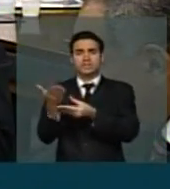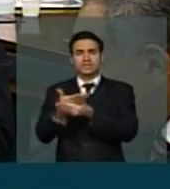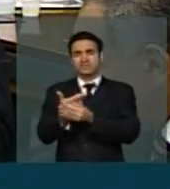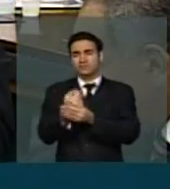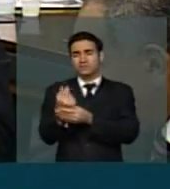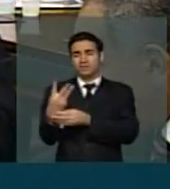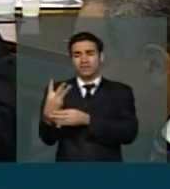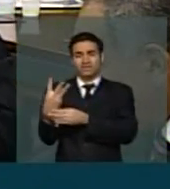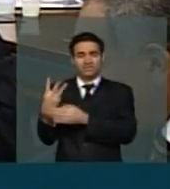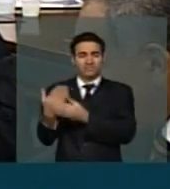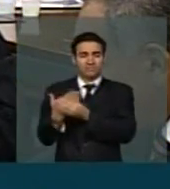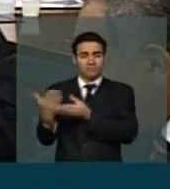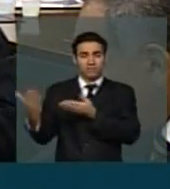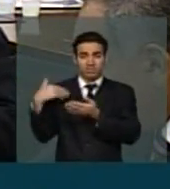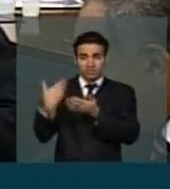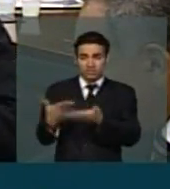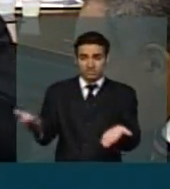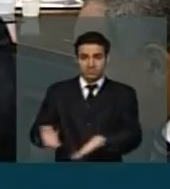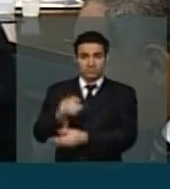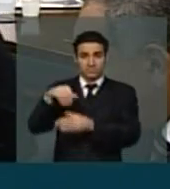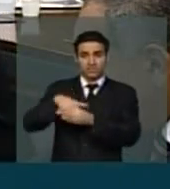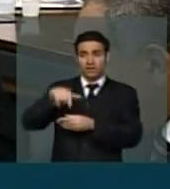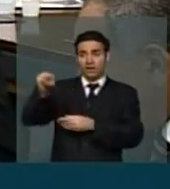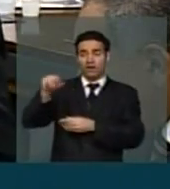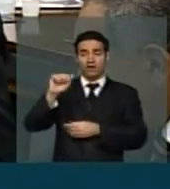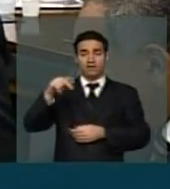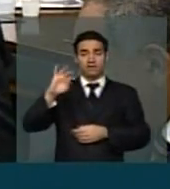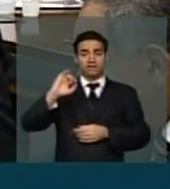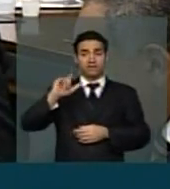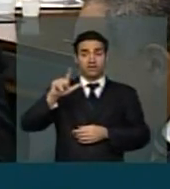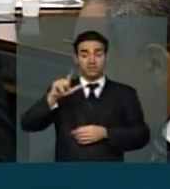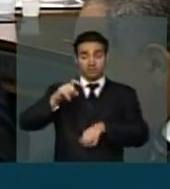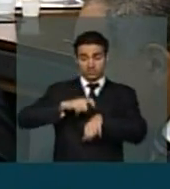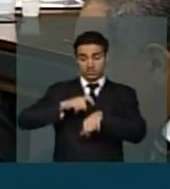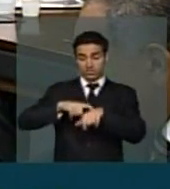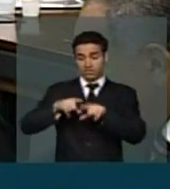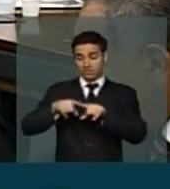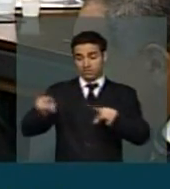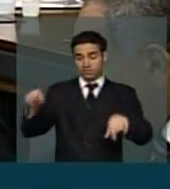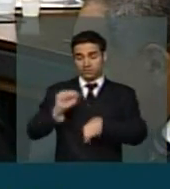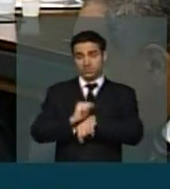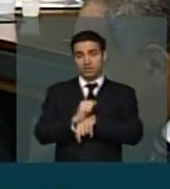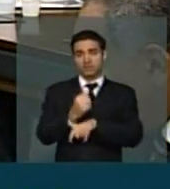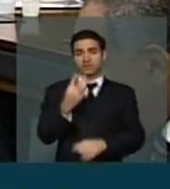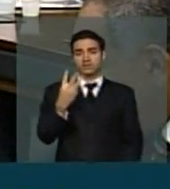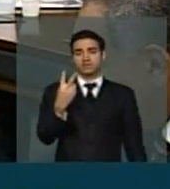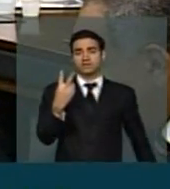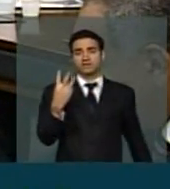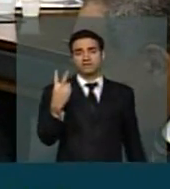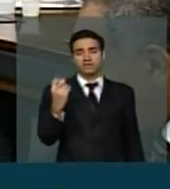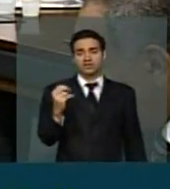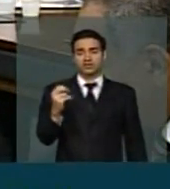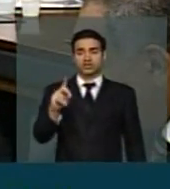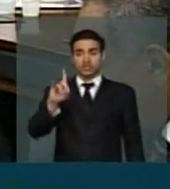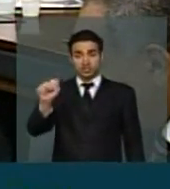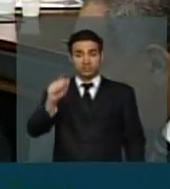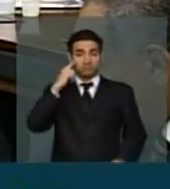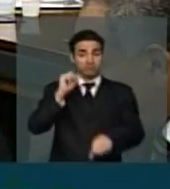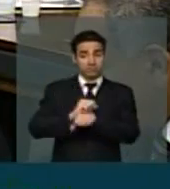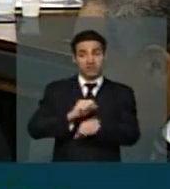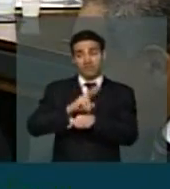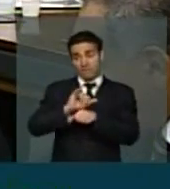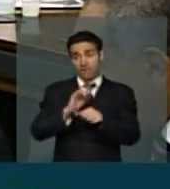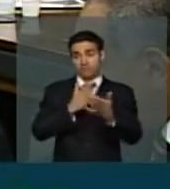2003, que estão dentro da Anatel. Ou seja, e que o prazo é de 320 dias para analisar se eu vou regulamentar ou não